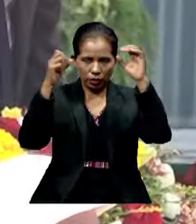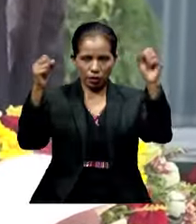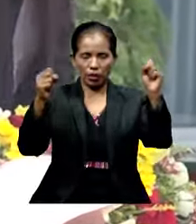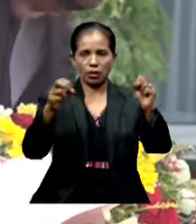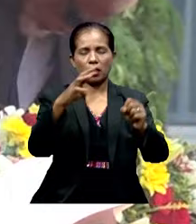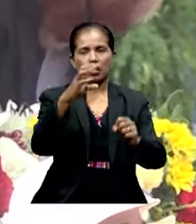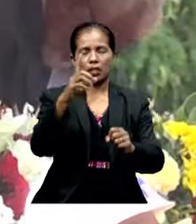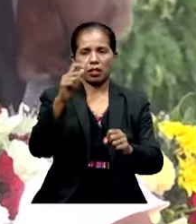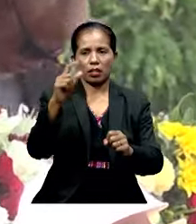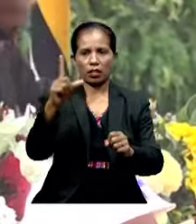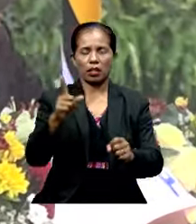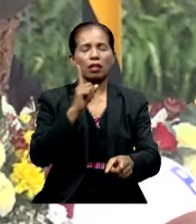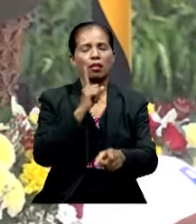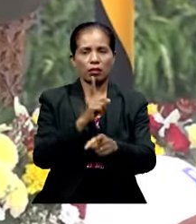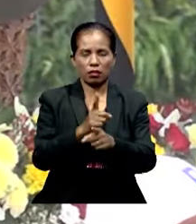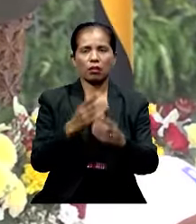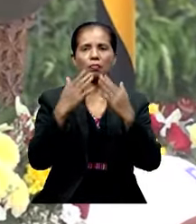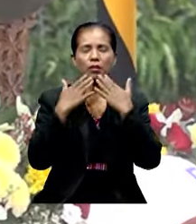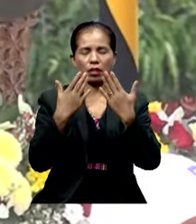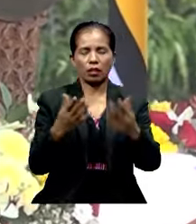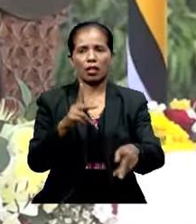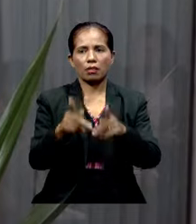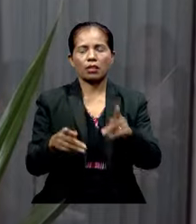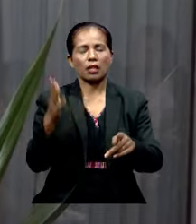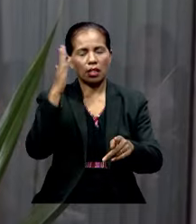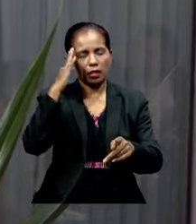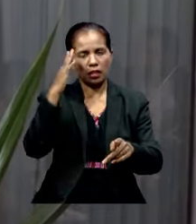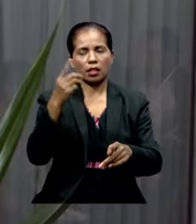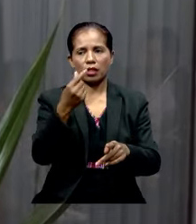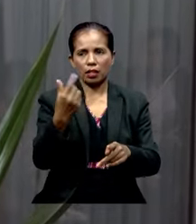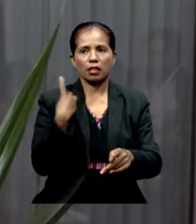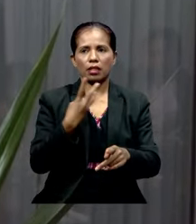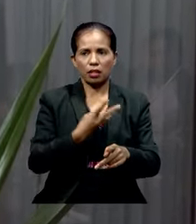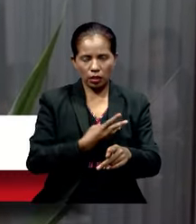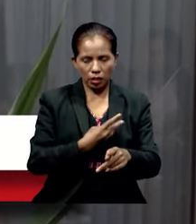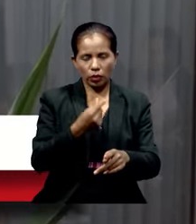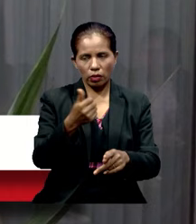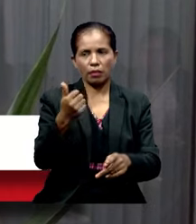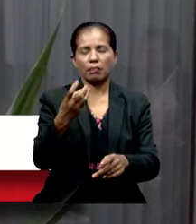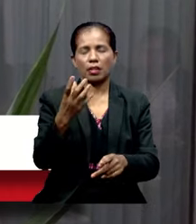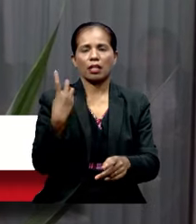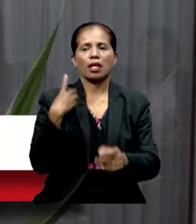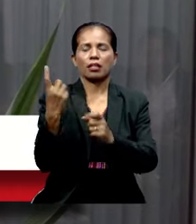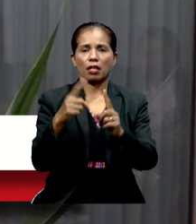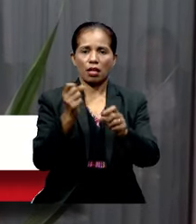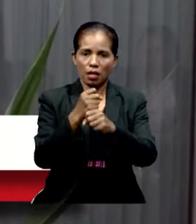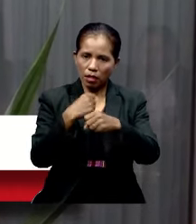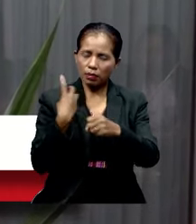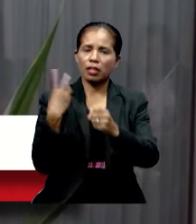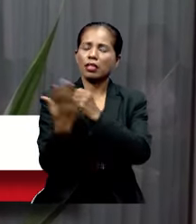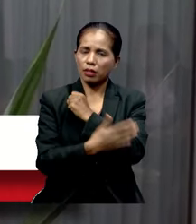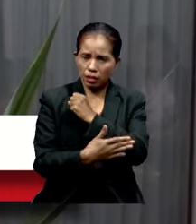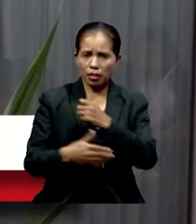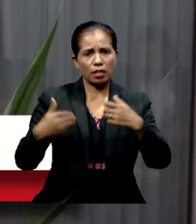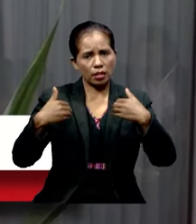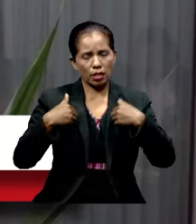Los. Bem, agradece, mas reconhece Ita, o Itunga Obarak, o Ita Halubai Itenerai. Se Ita Ema,